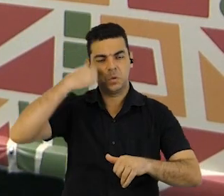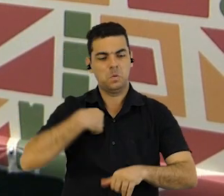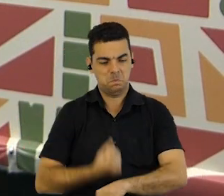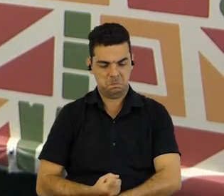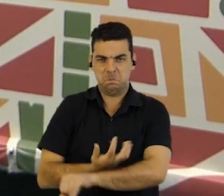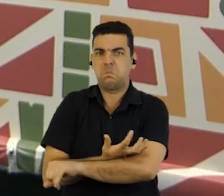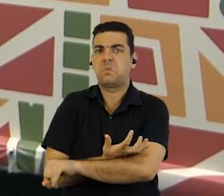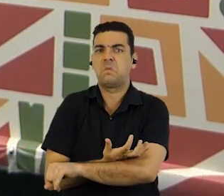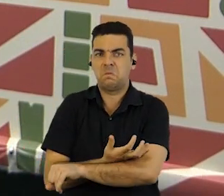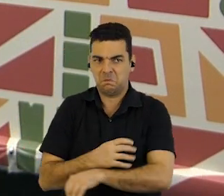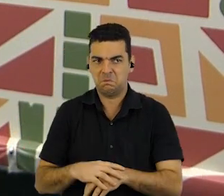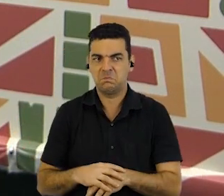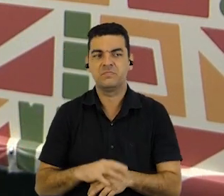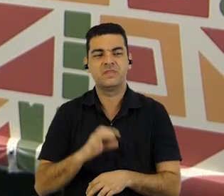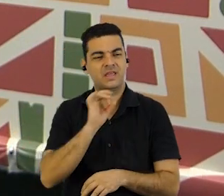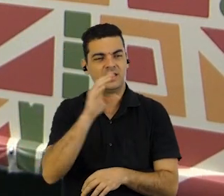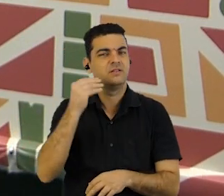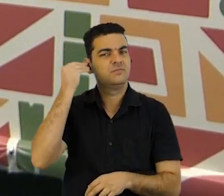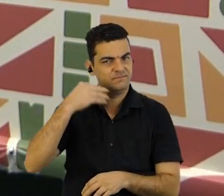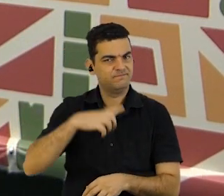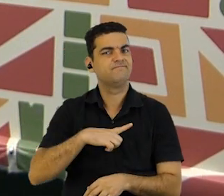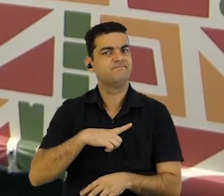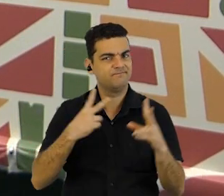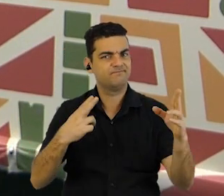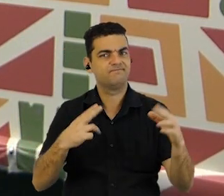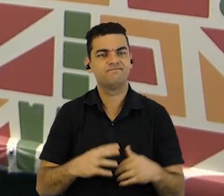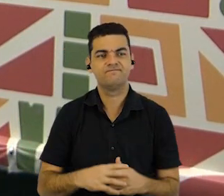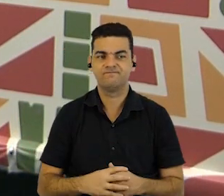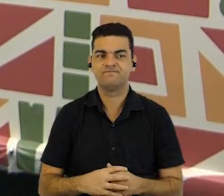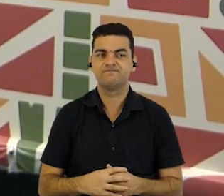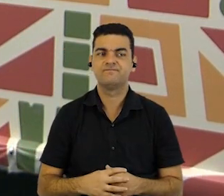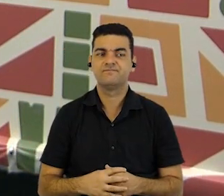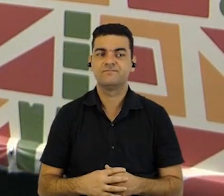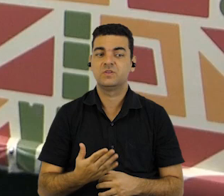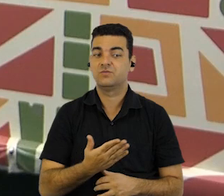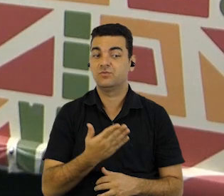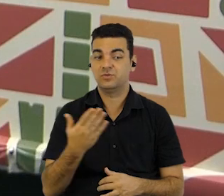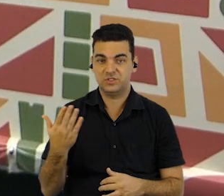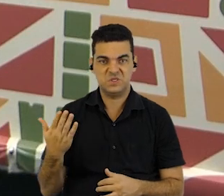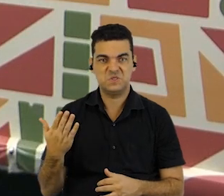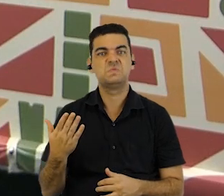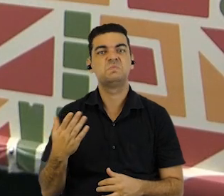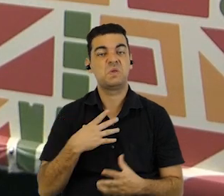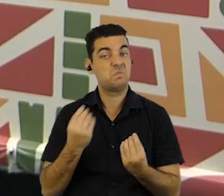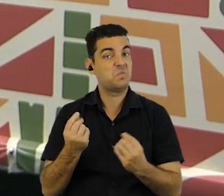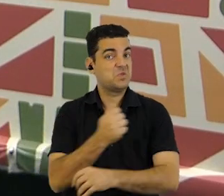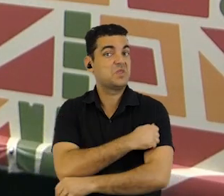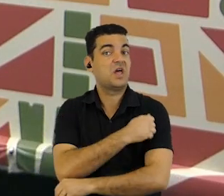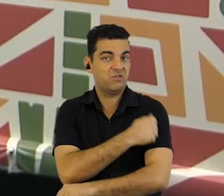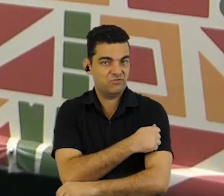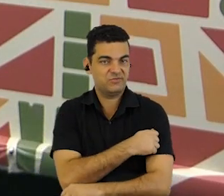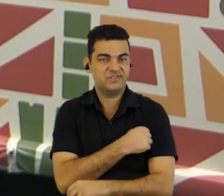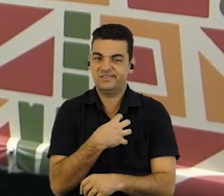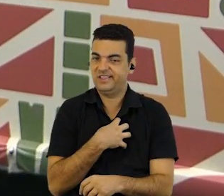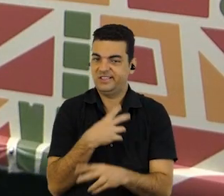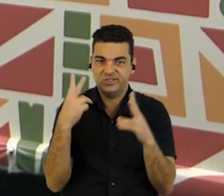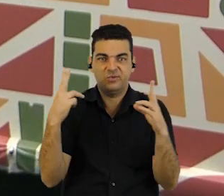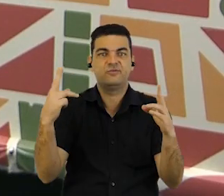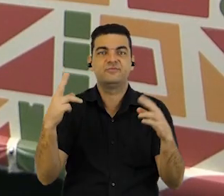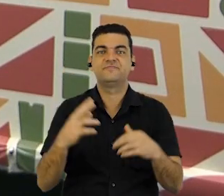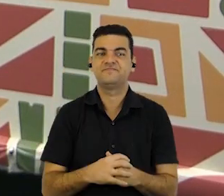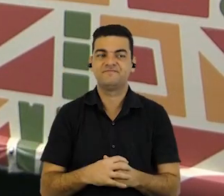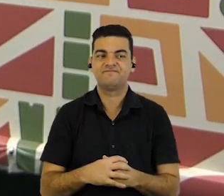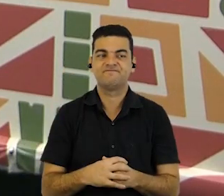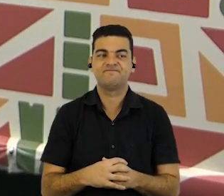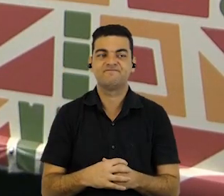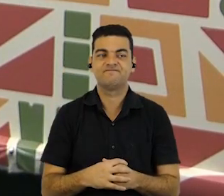história emocionante que muitos vivem esse conflito. Você deve ter muito, os senhores devem ter muitos alunos que vivem esse